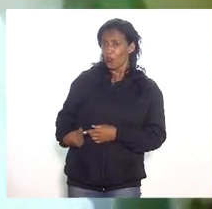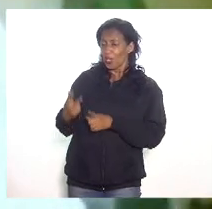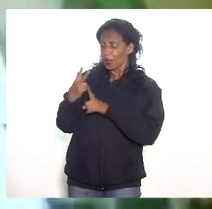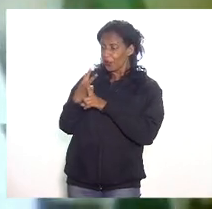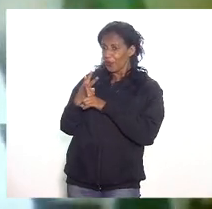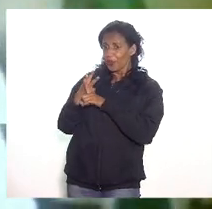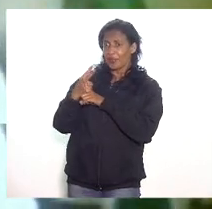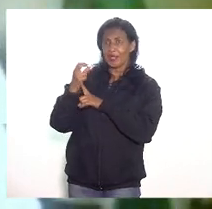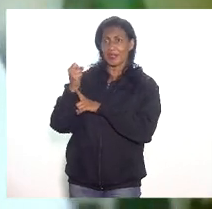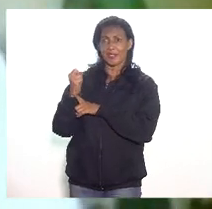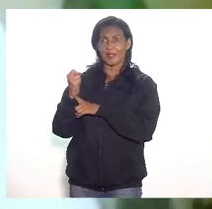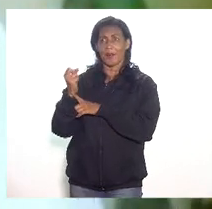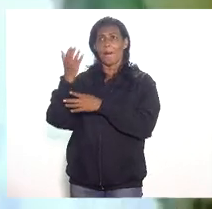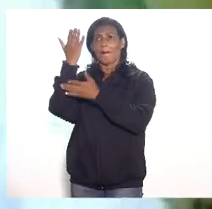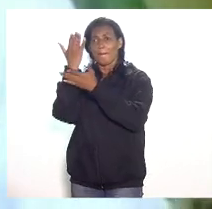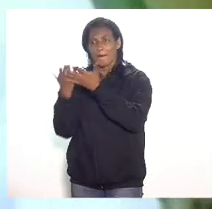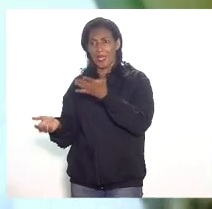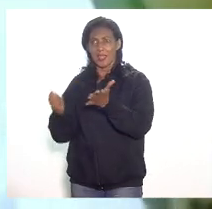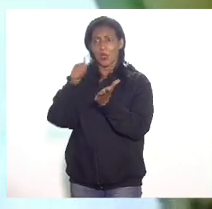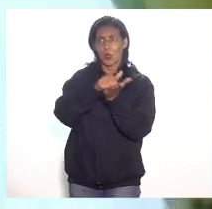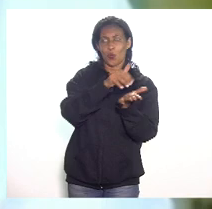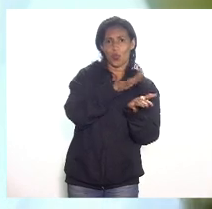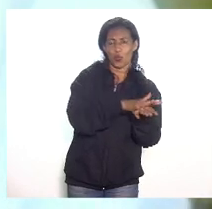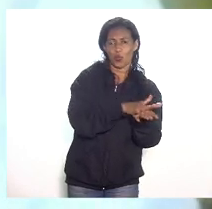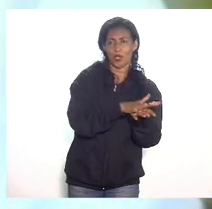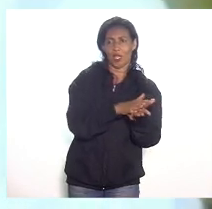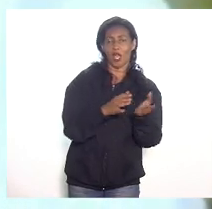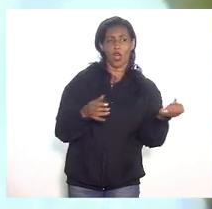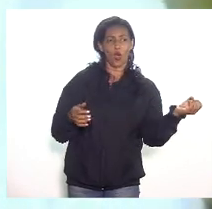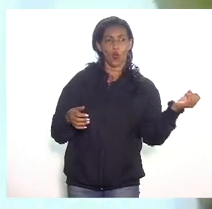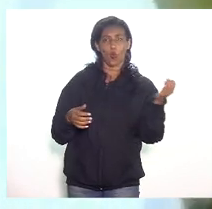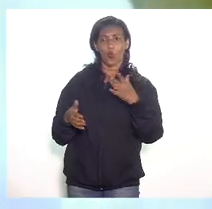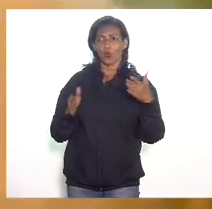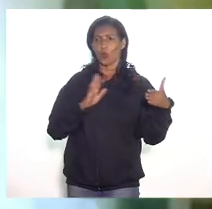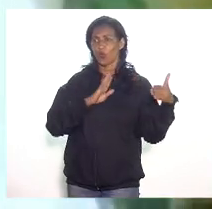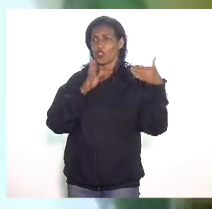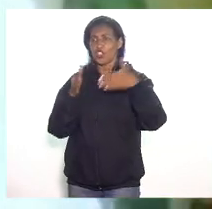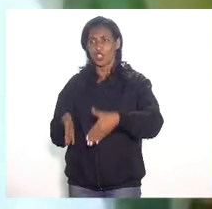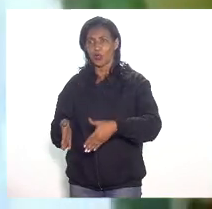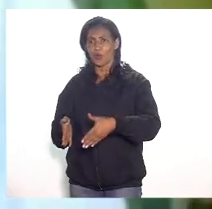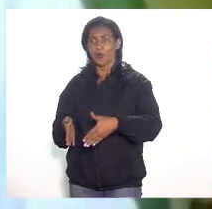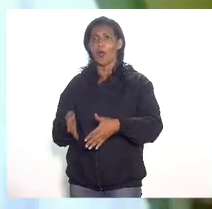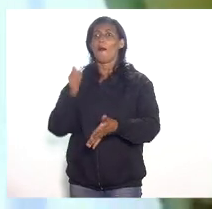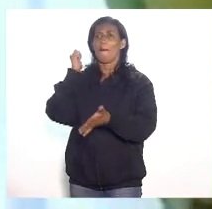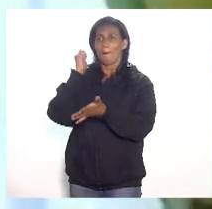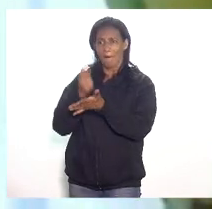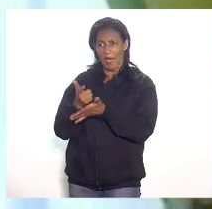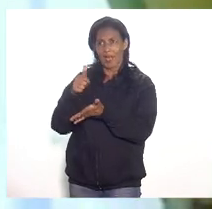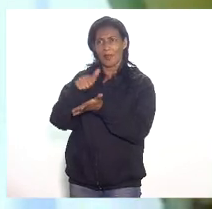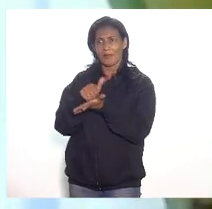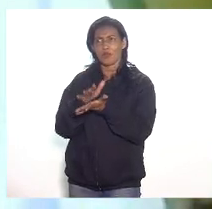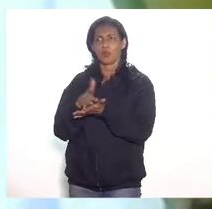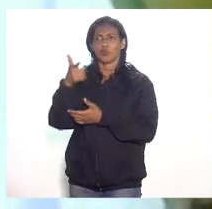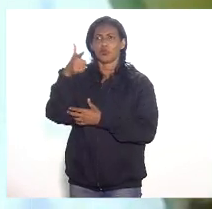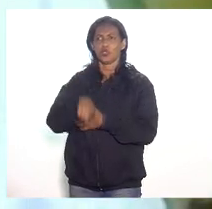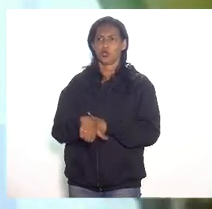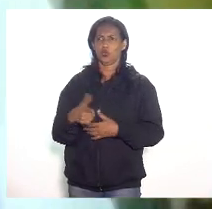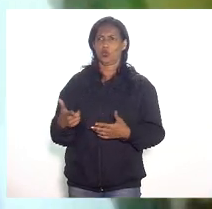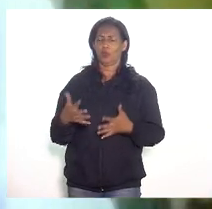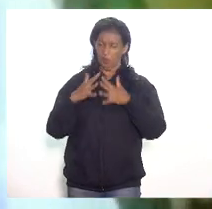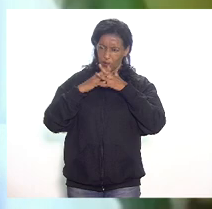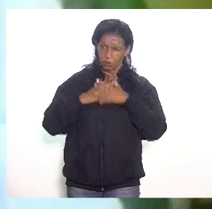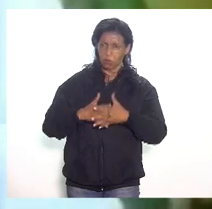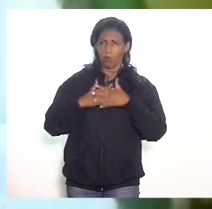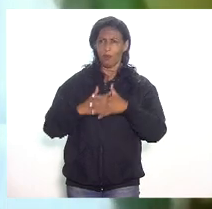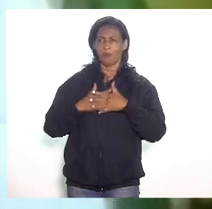governo novo chegou, voltou com pedágio. Você que paga quatro para ir, quatro para voltar. Complicado e muito complicado,